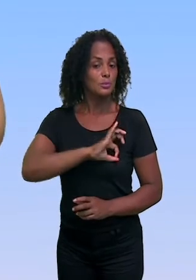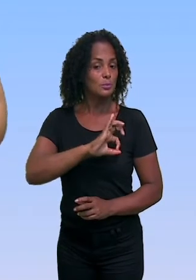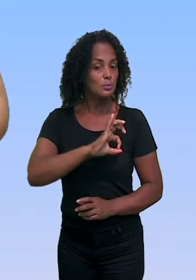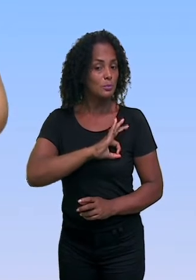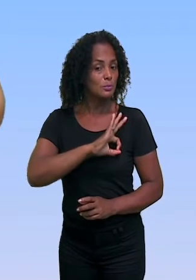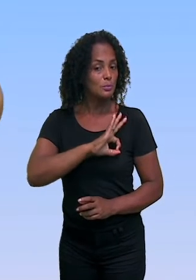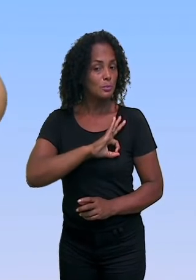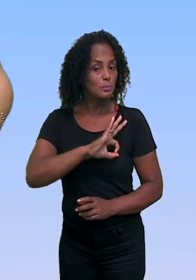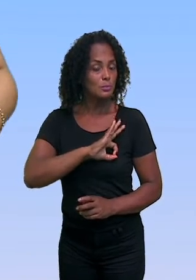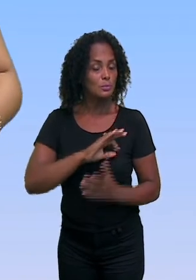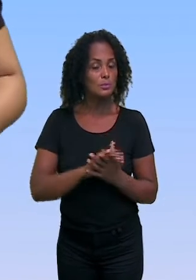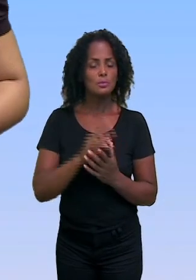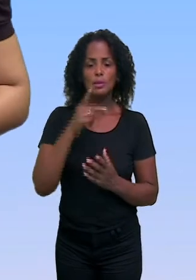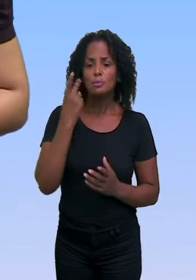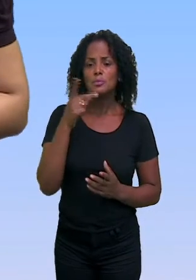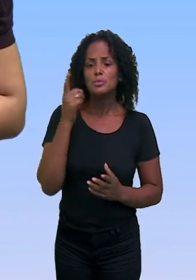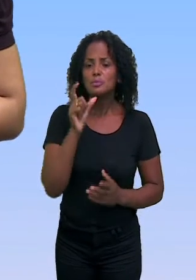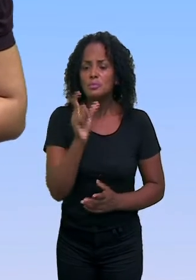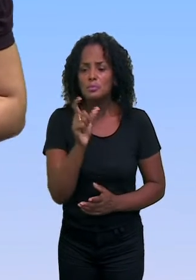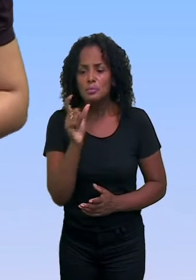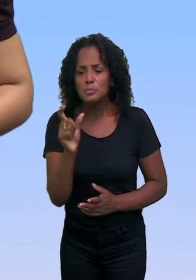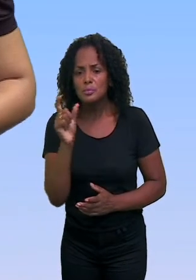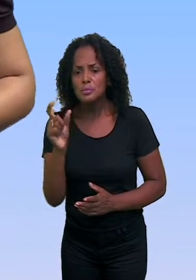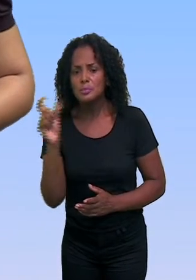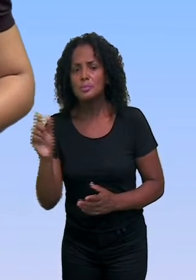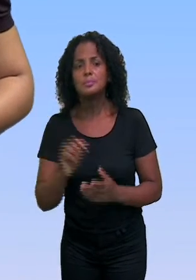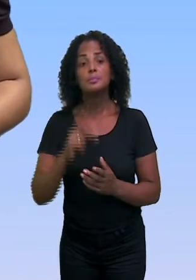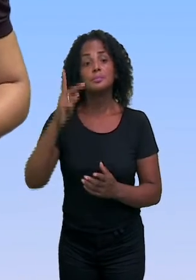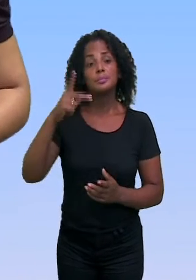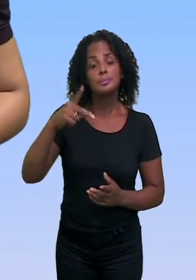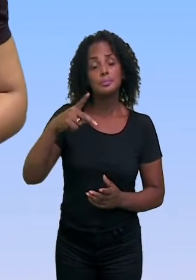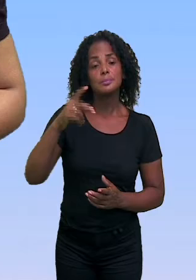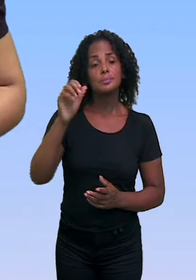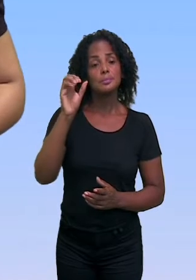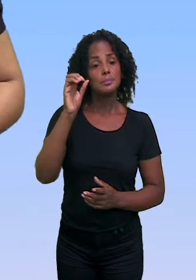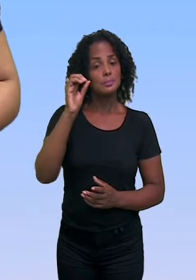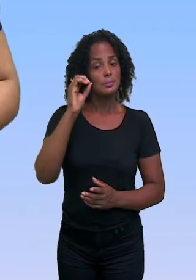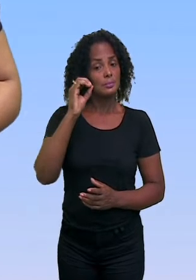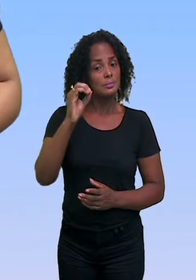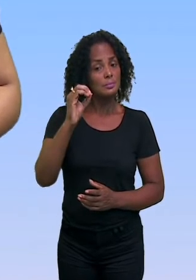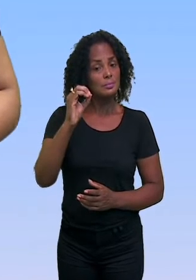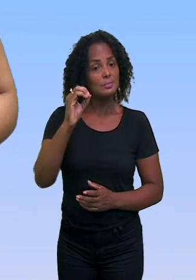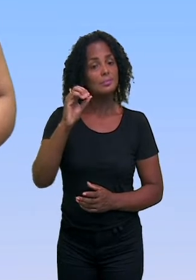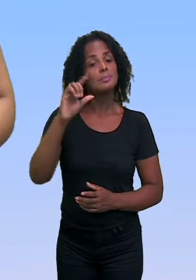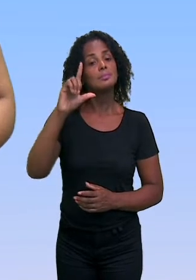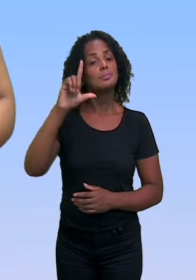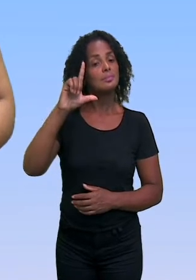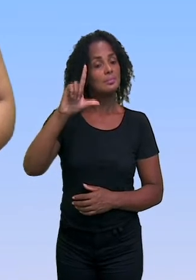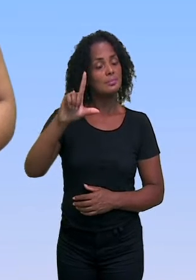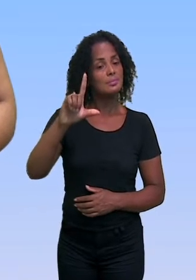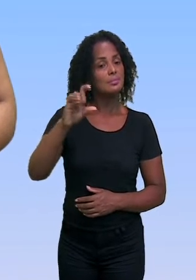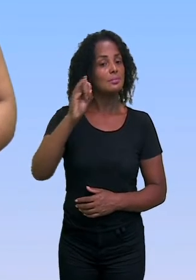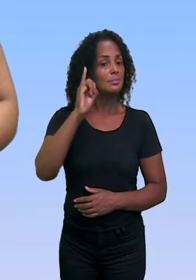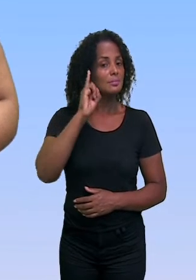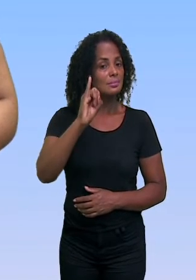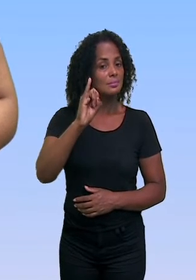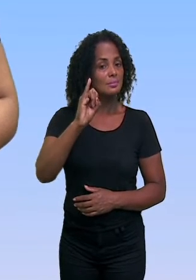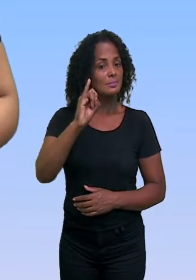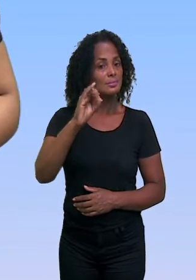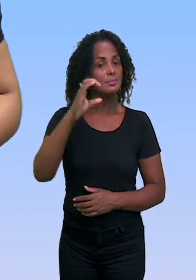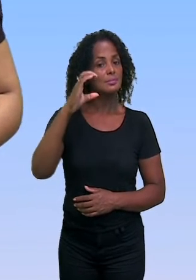policemen vamos soletrar o policeman o pi o ou